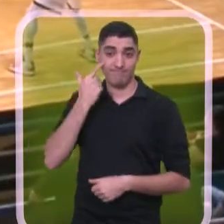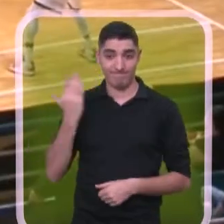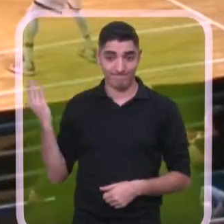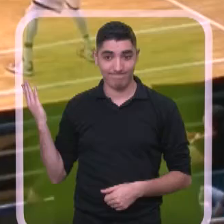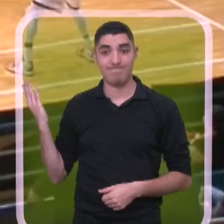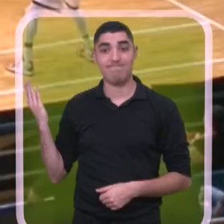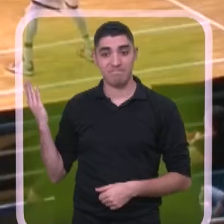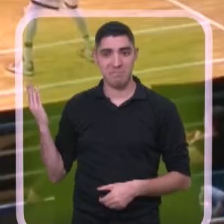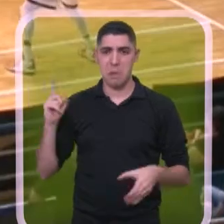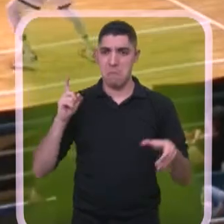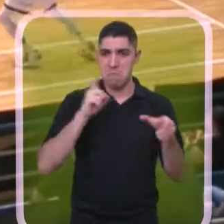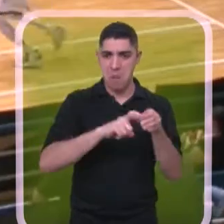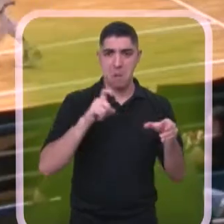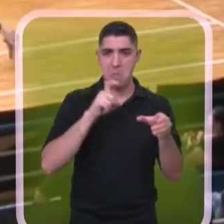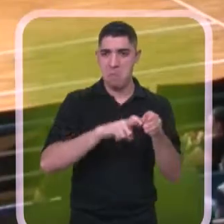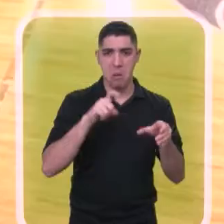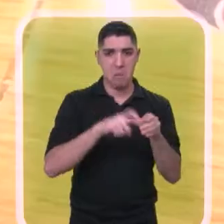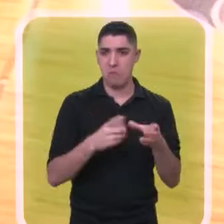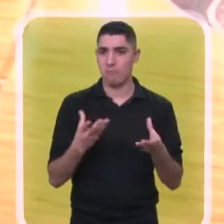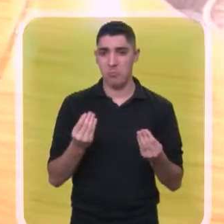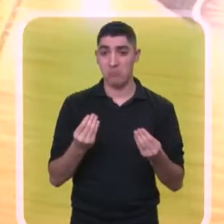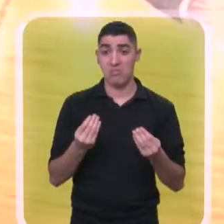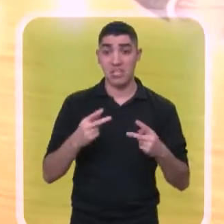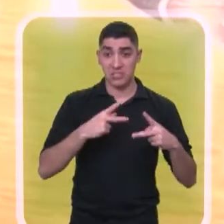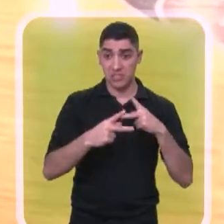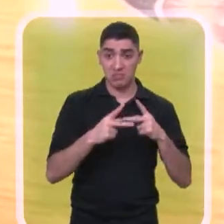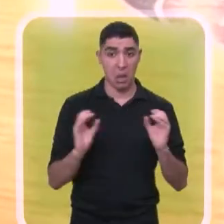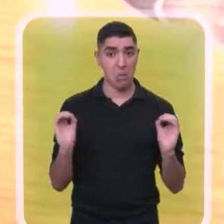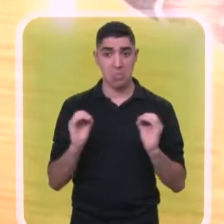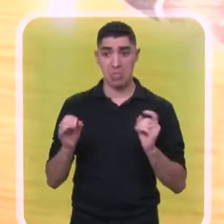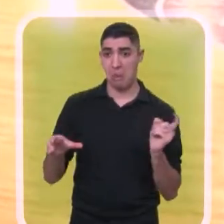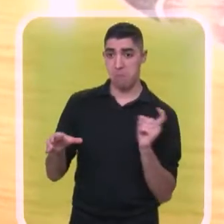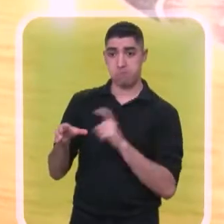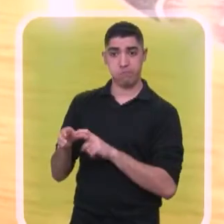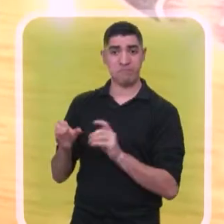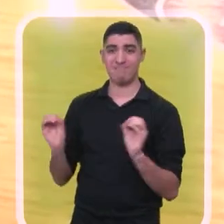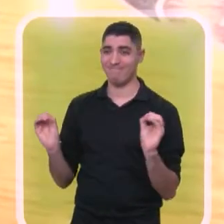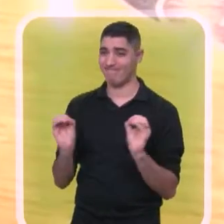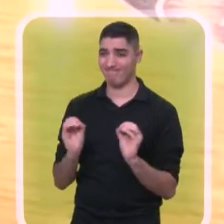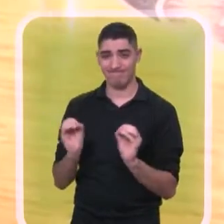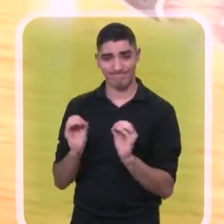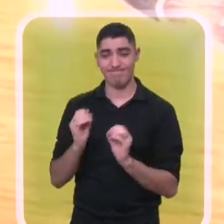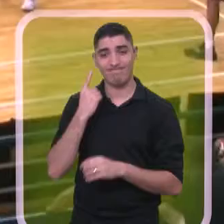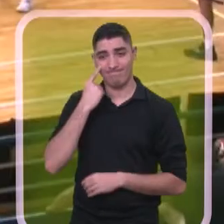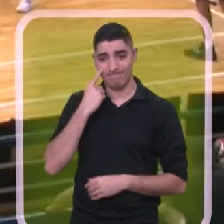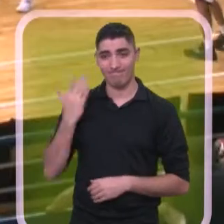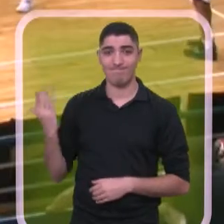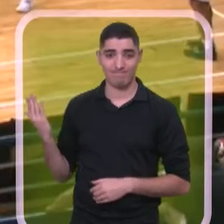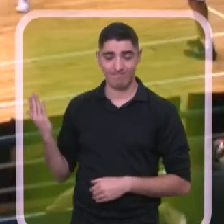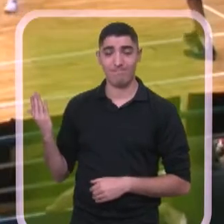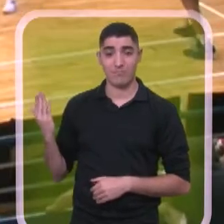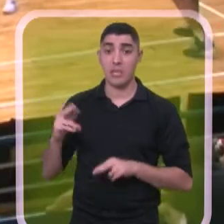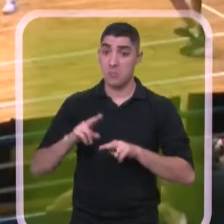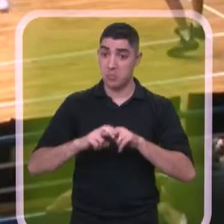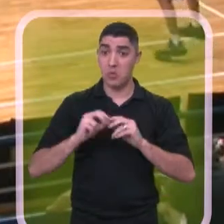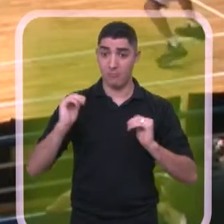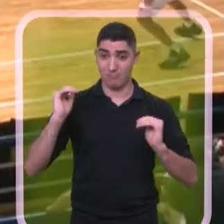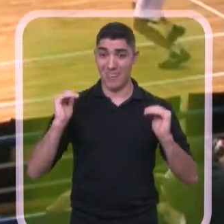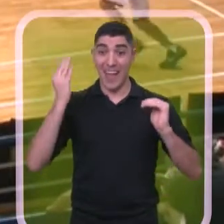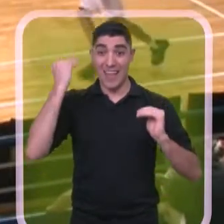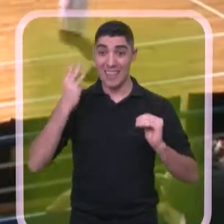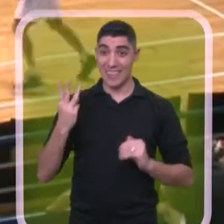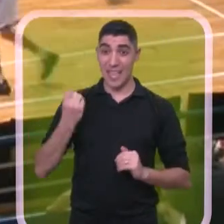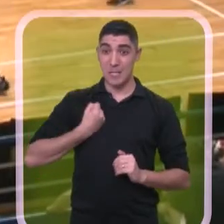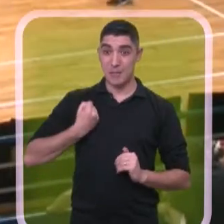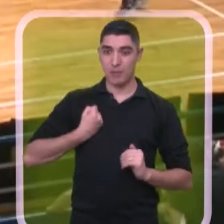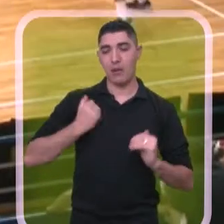sem tomar conhecimento do São José. A Águia do Basquete, por sinal, não acertava mais nada. E a vantagem, que era de 3,